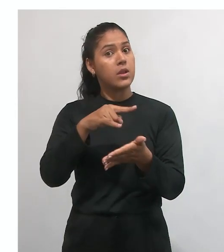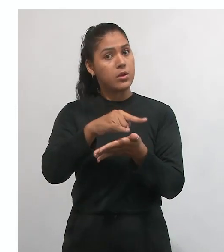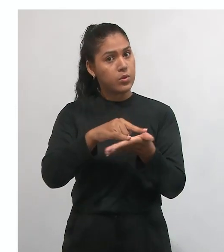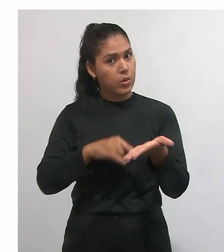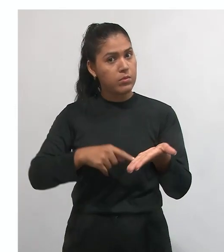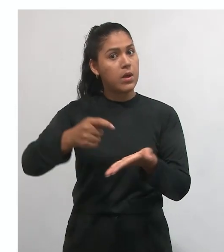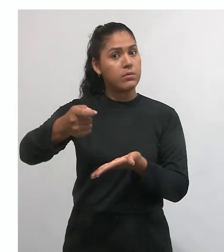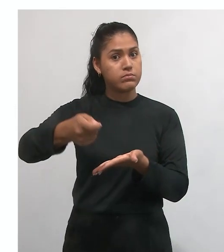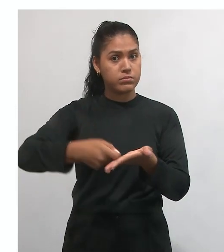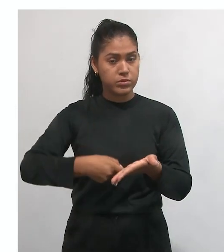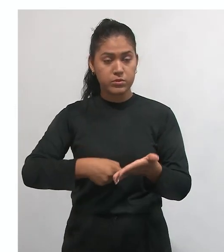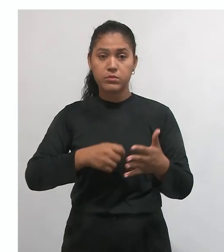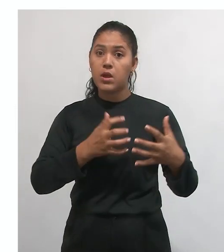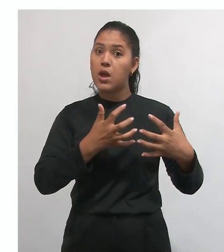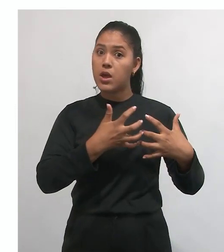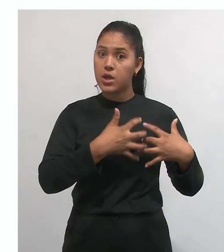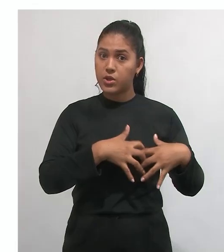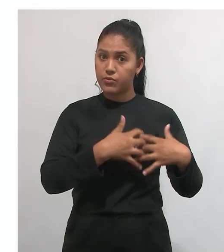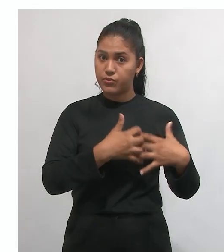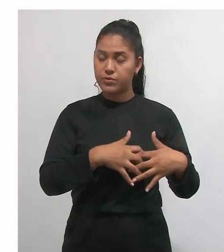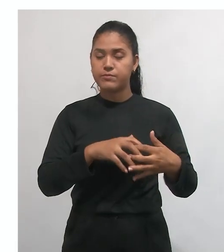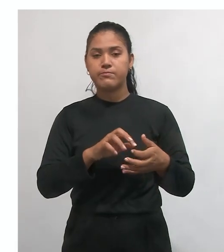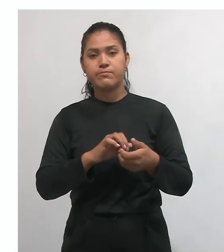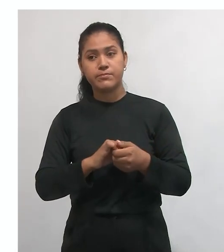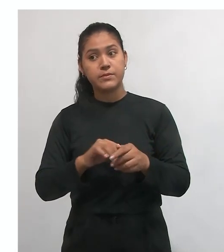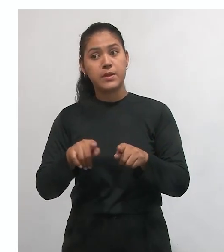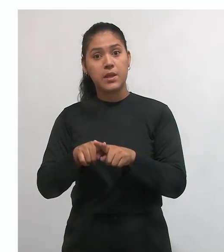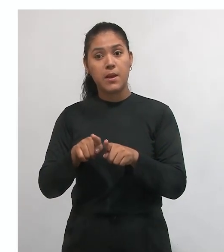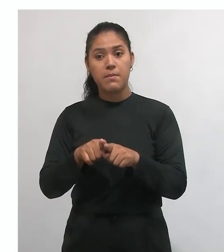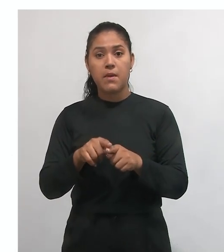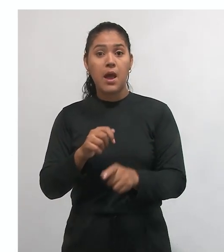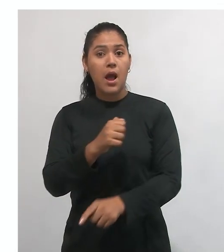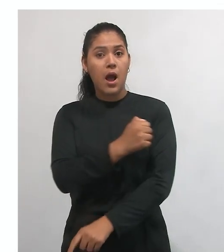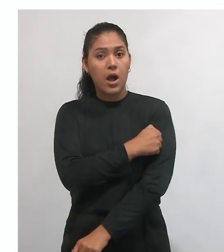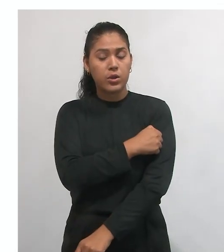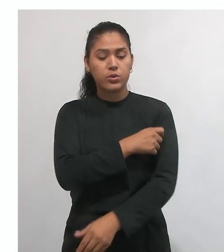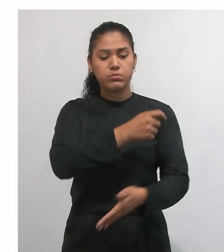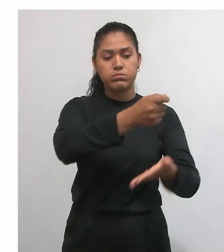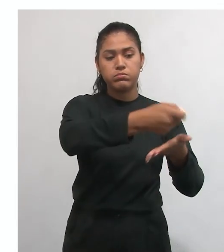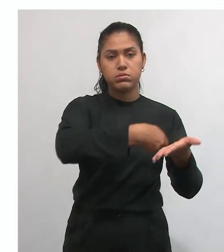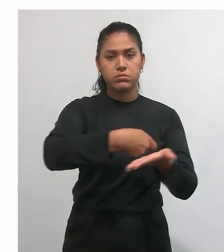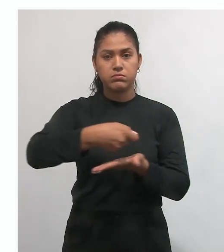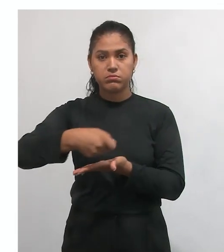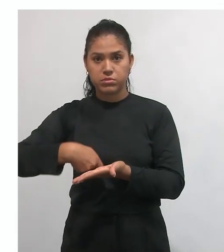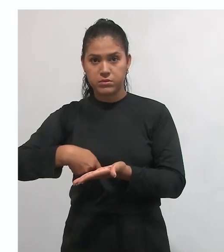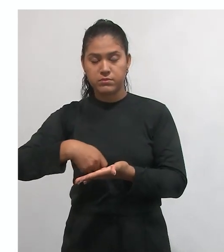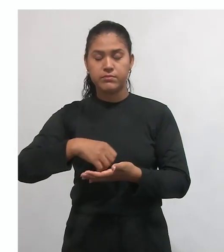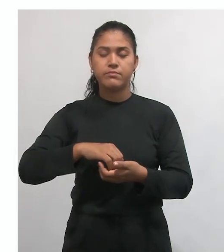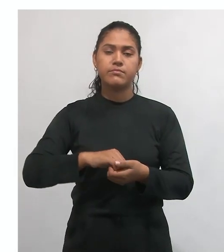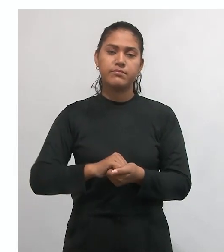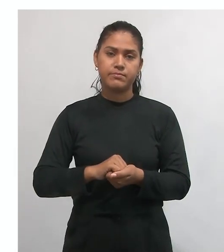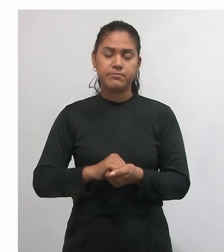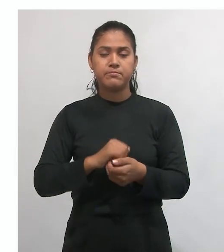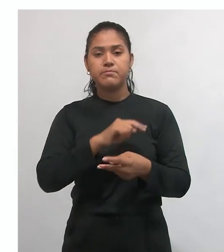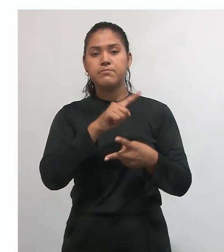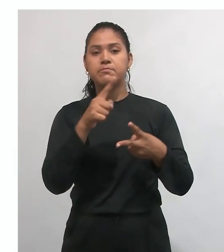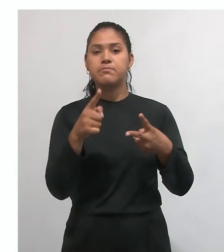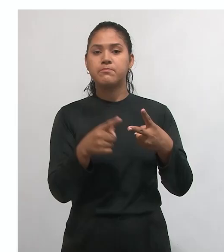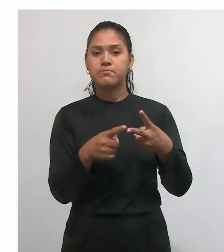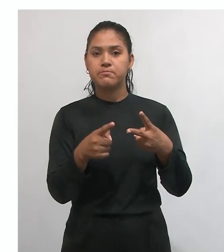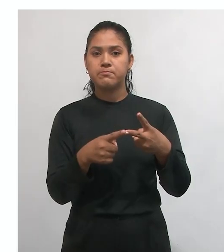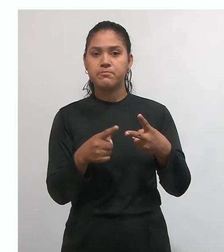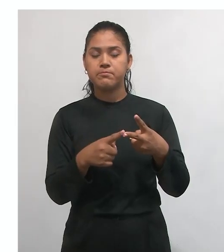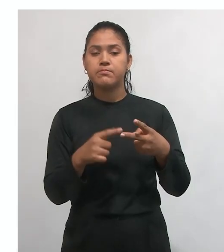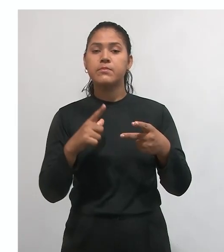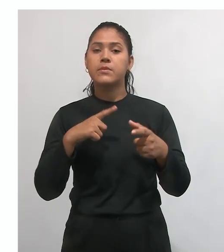celebrar termo de compromisso com o Instituto Federal de Rondônia e com o estagiário, zelando pelo seu cumprimento.